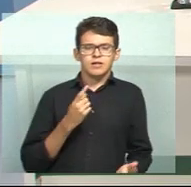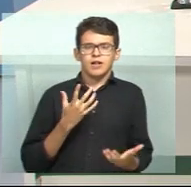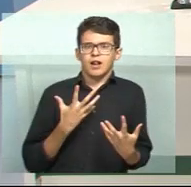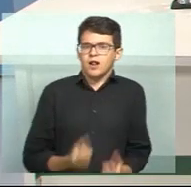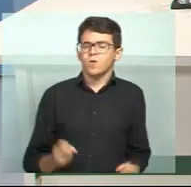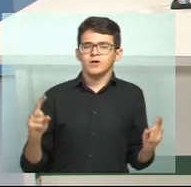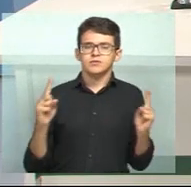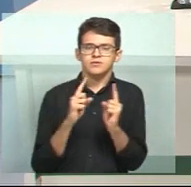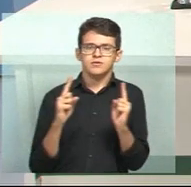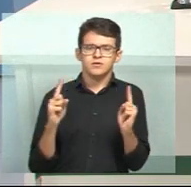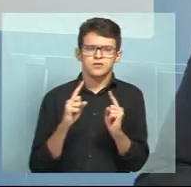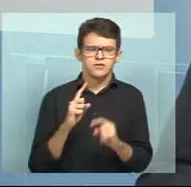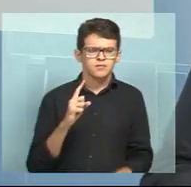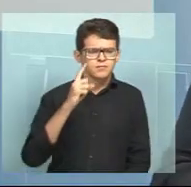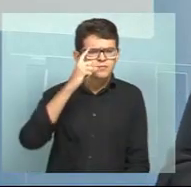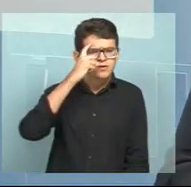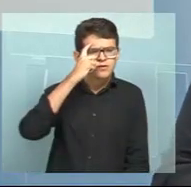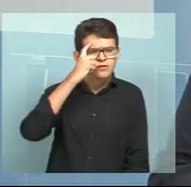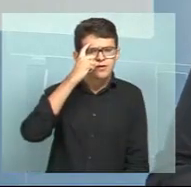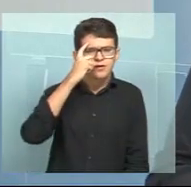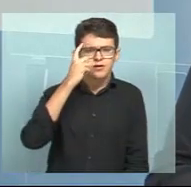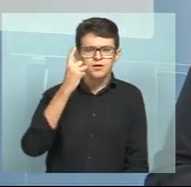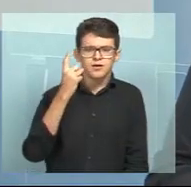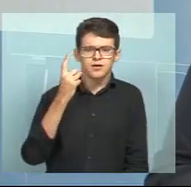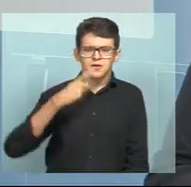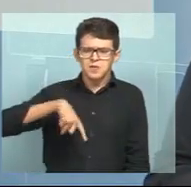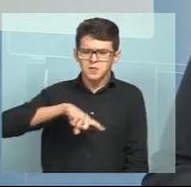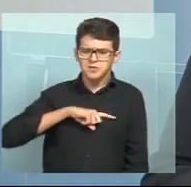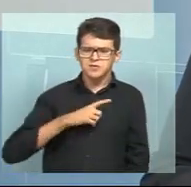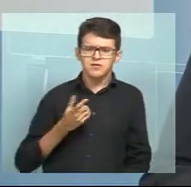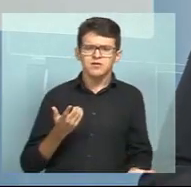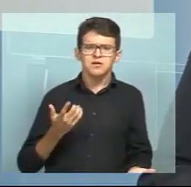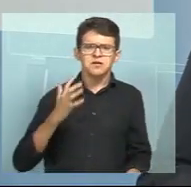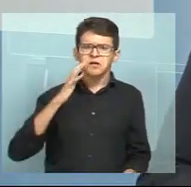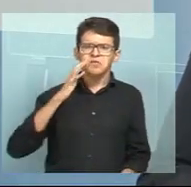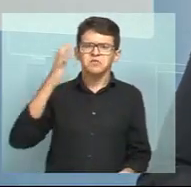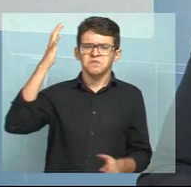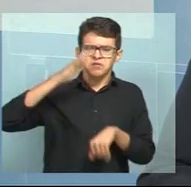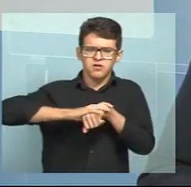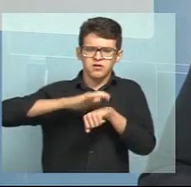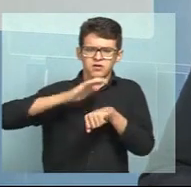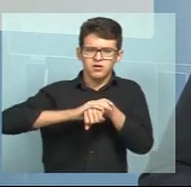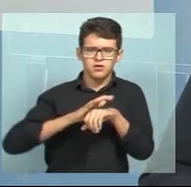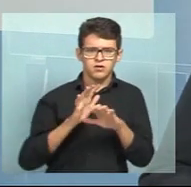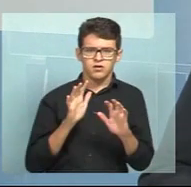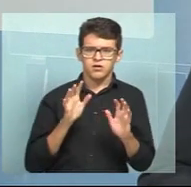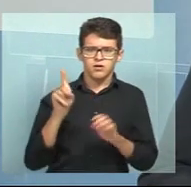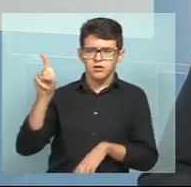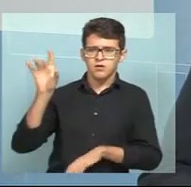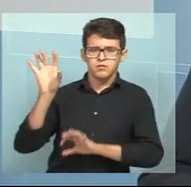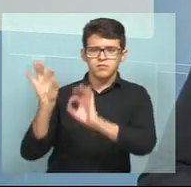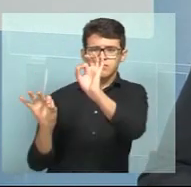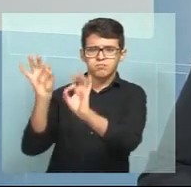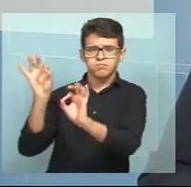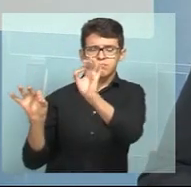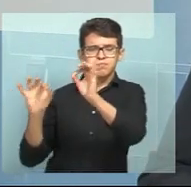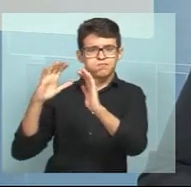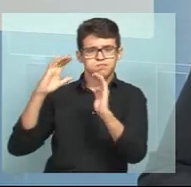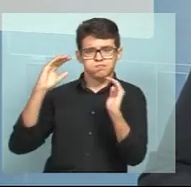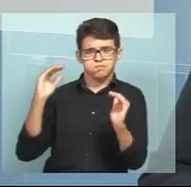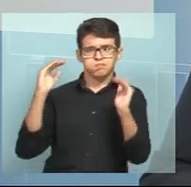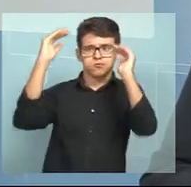Quem é você? Quem sou eu? Quem é o presidente da República para decidir que não aceita uma determinação judicial num país democrático,